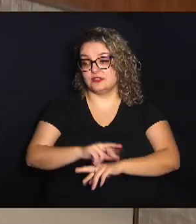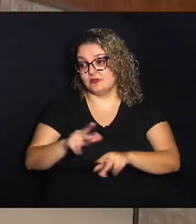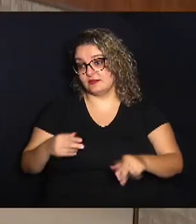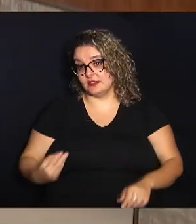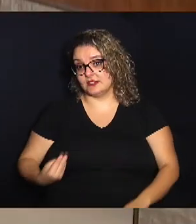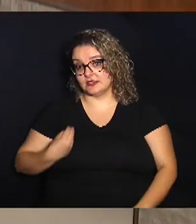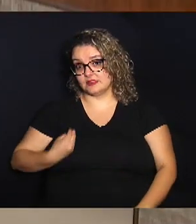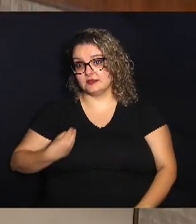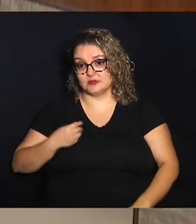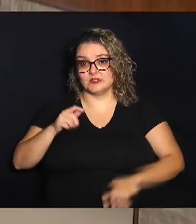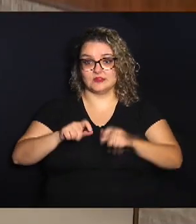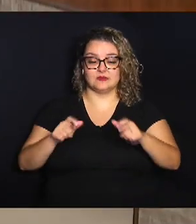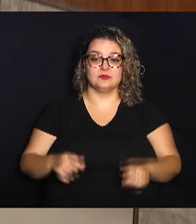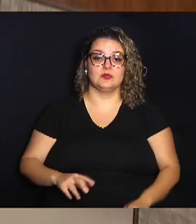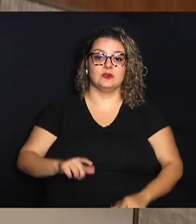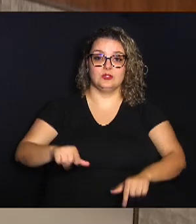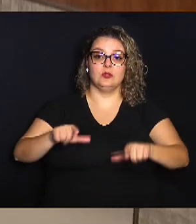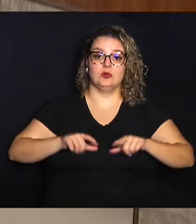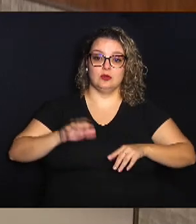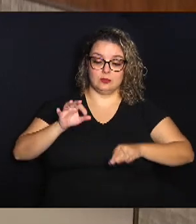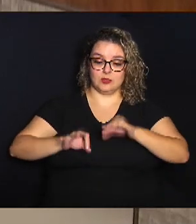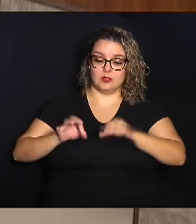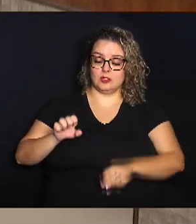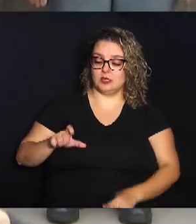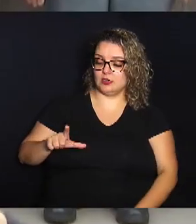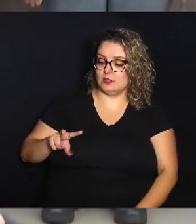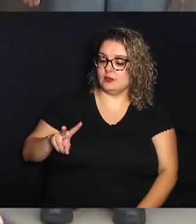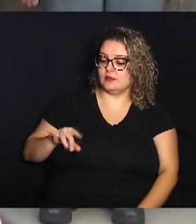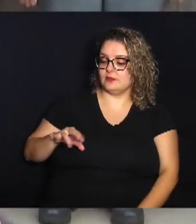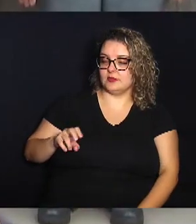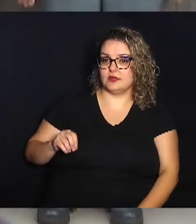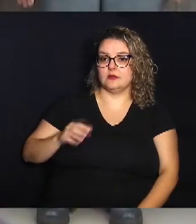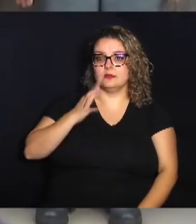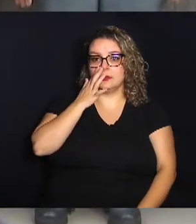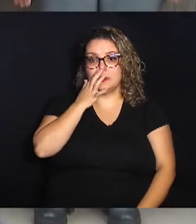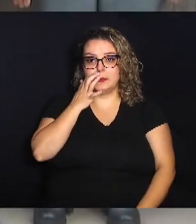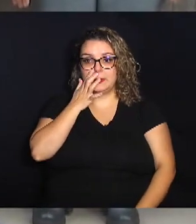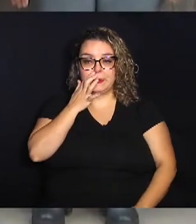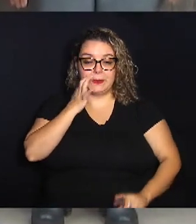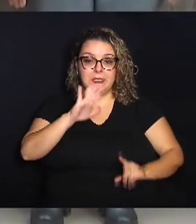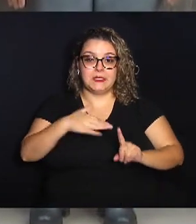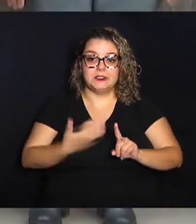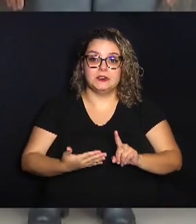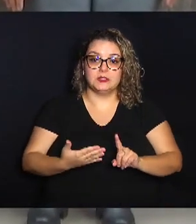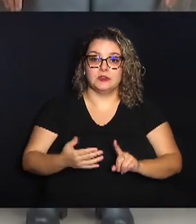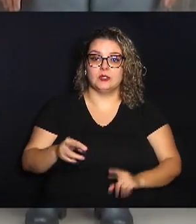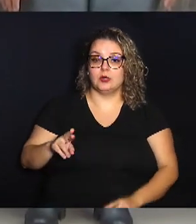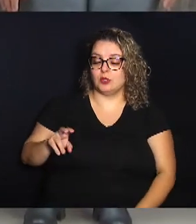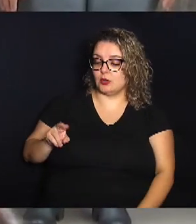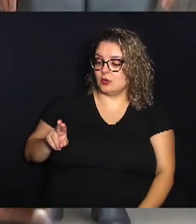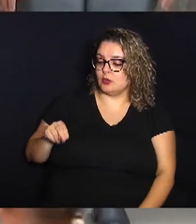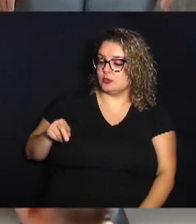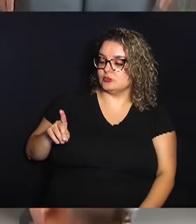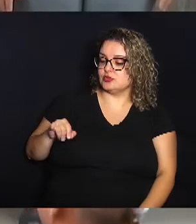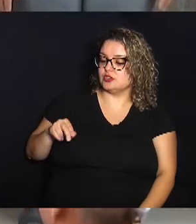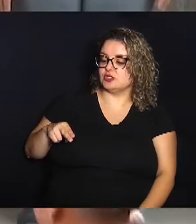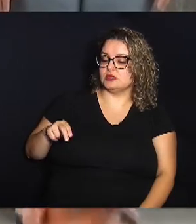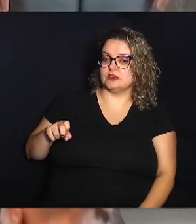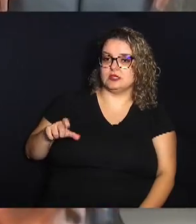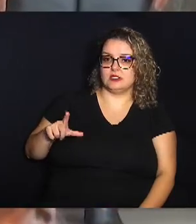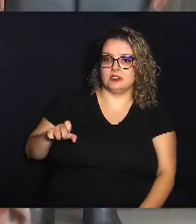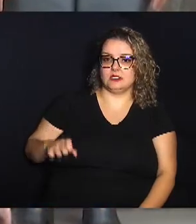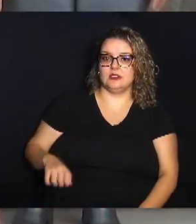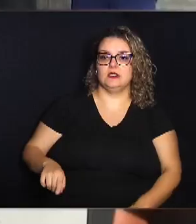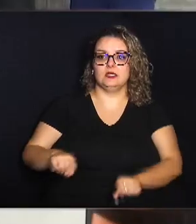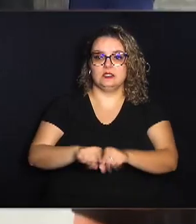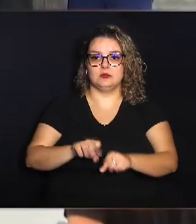famílias. Com o diploma de mérito jurídico Elvino Silva Filho, foram homenageados Rondinelli de Oliveira Dorta e Sandro